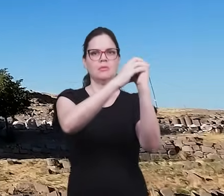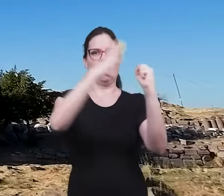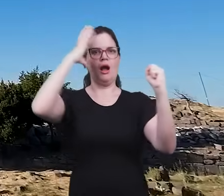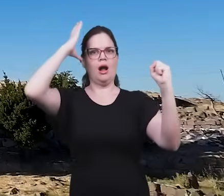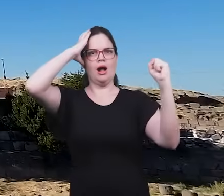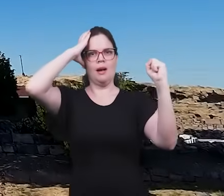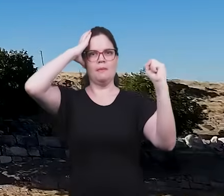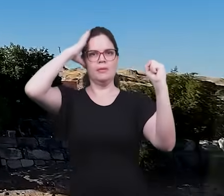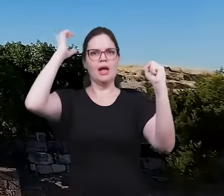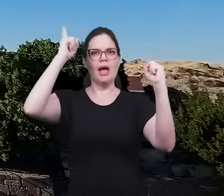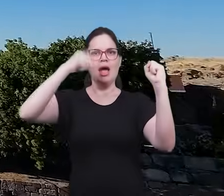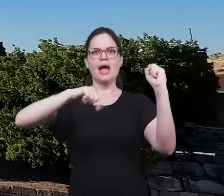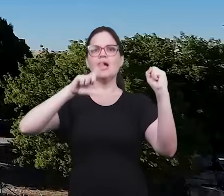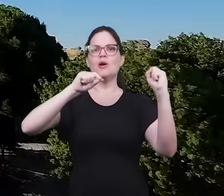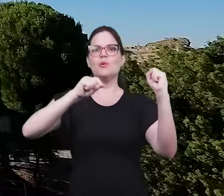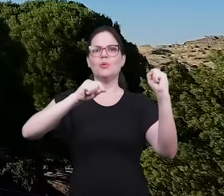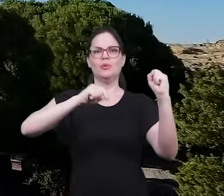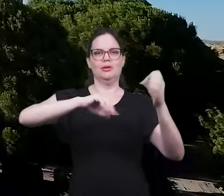ver até hoje, né?